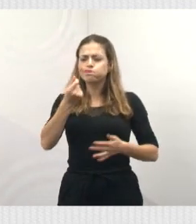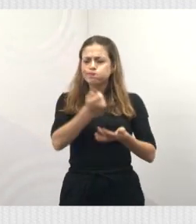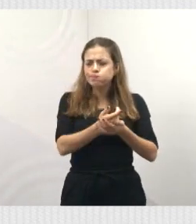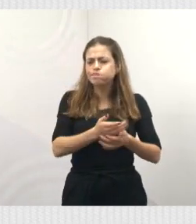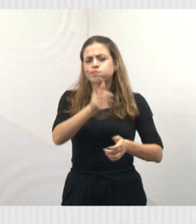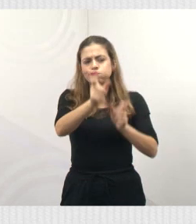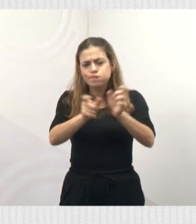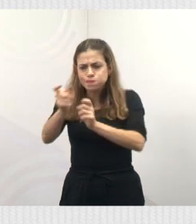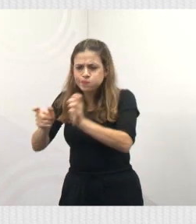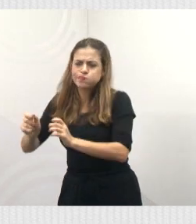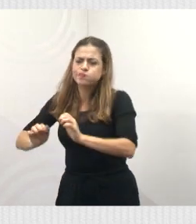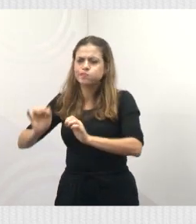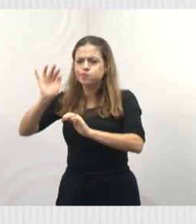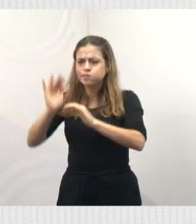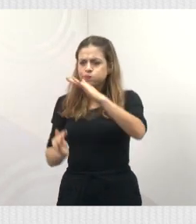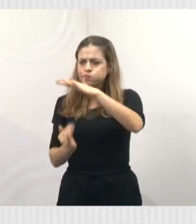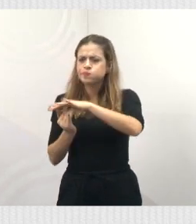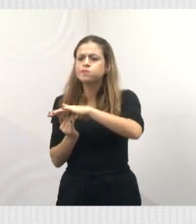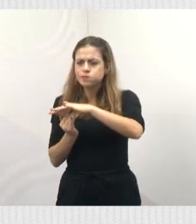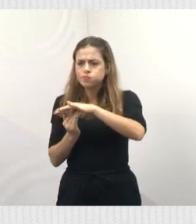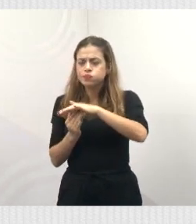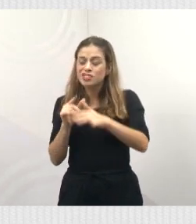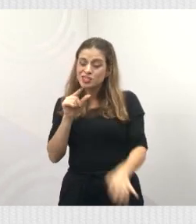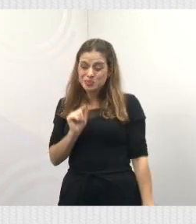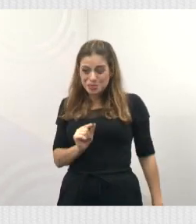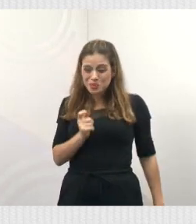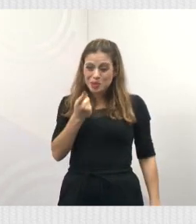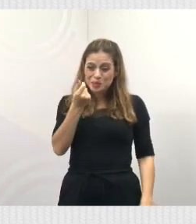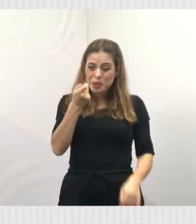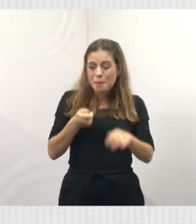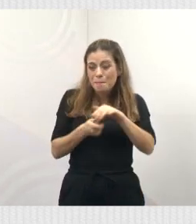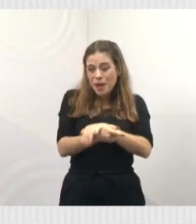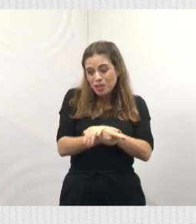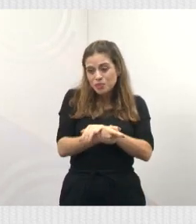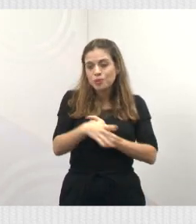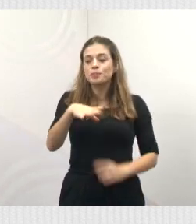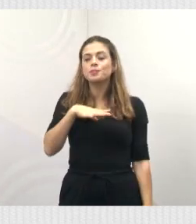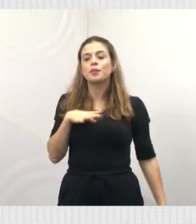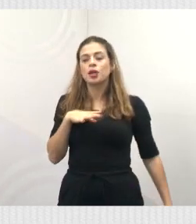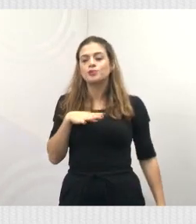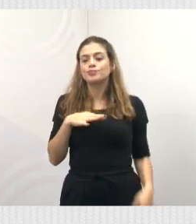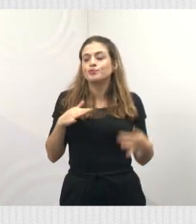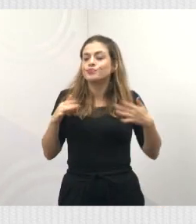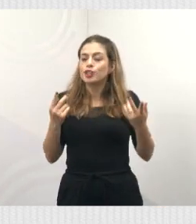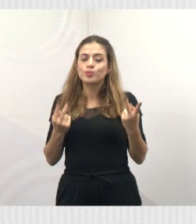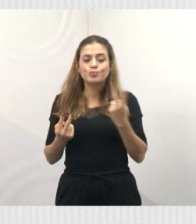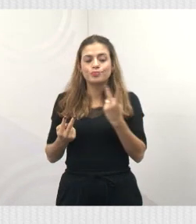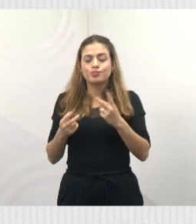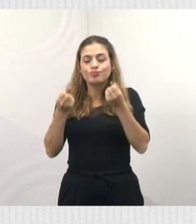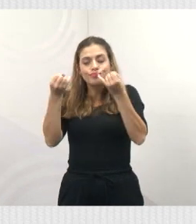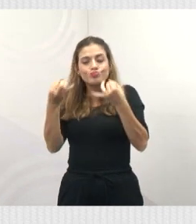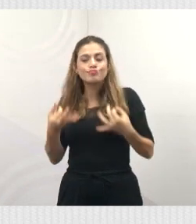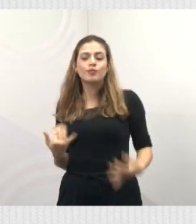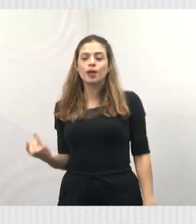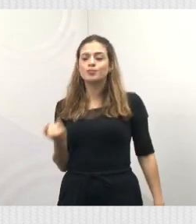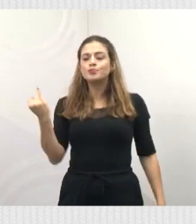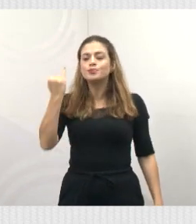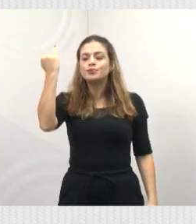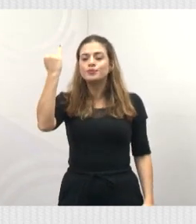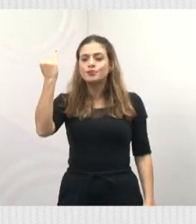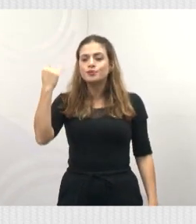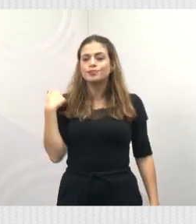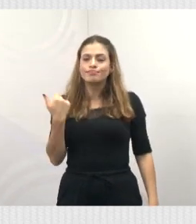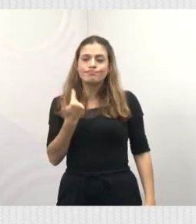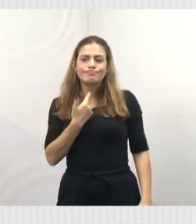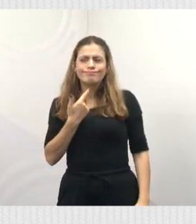está diminuindo a capacidade de investimento do município. Então, essas duas explicações importantes para que a gente não tenha